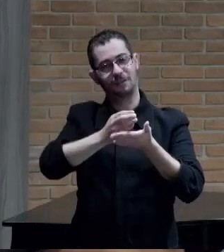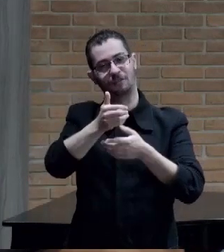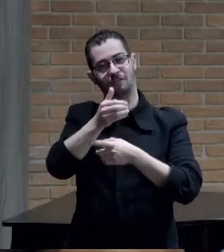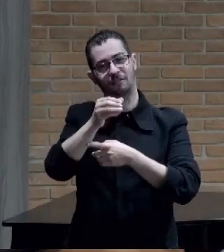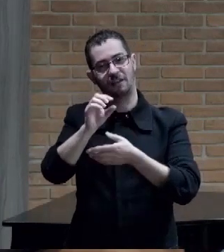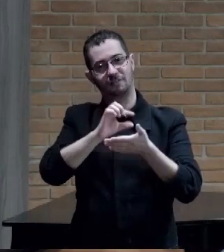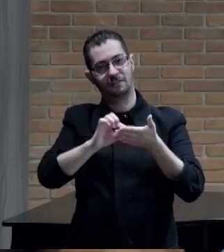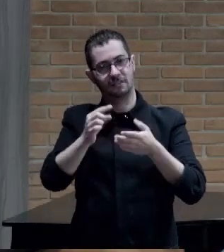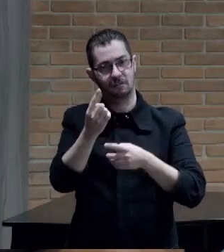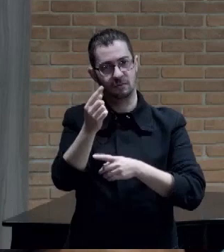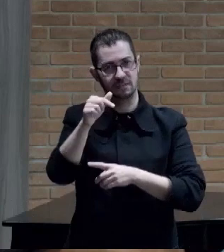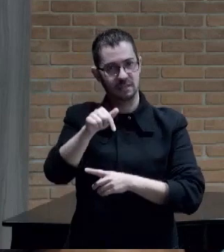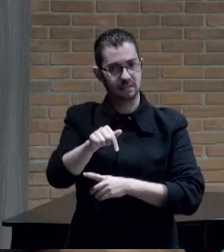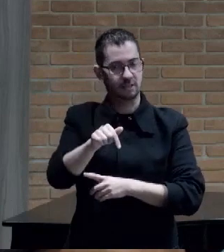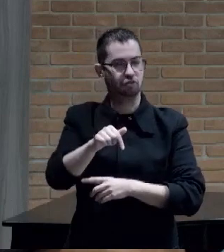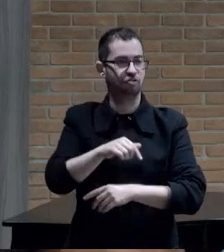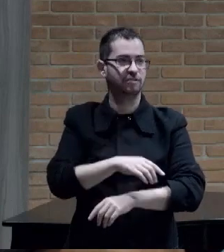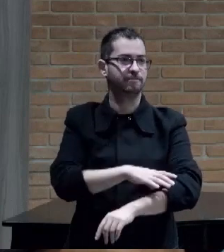17.